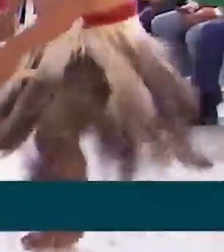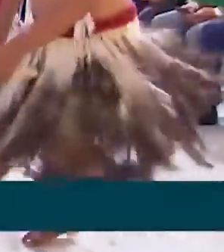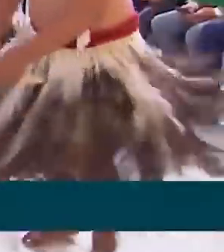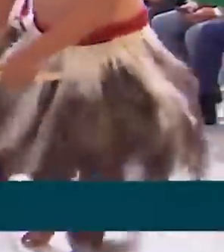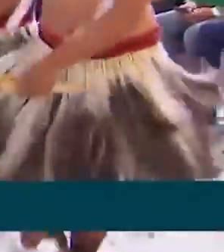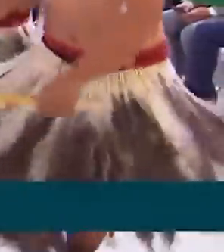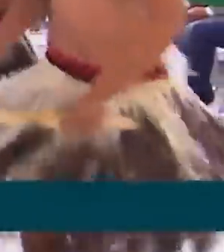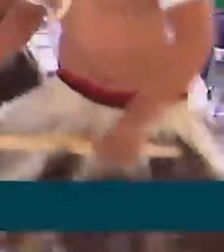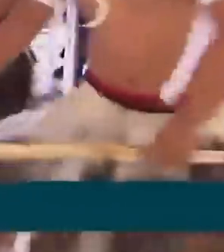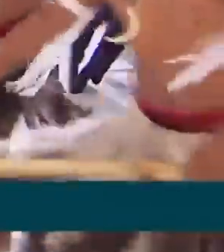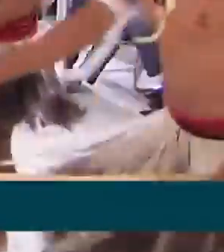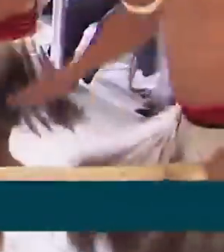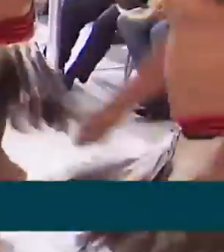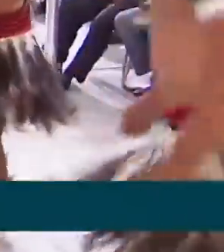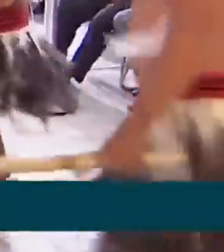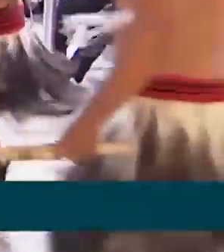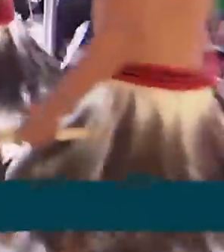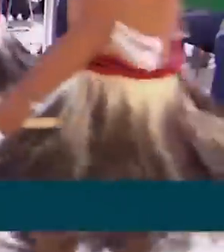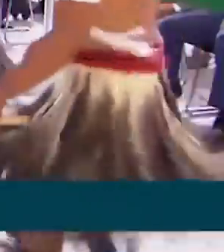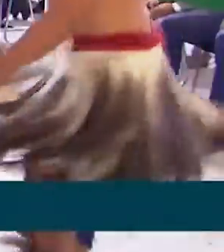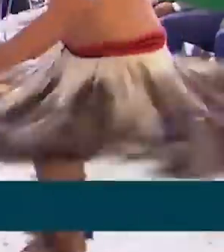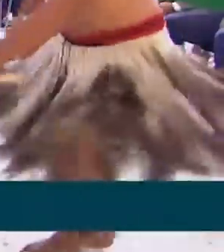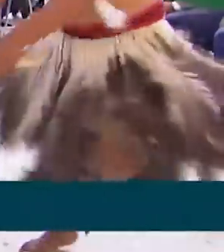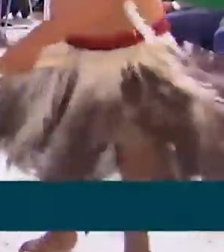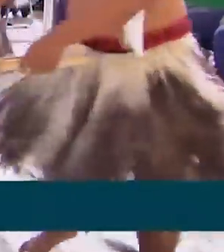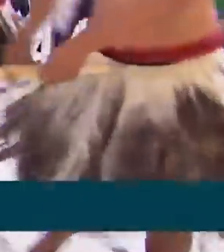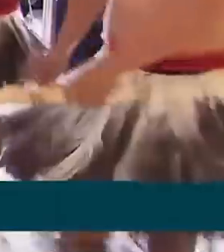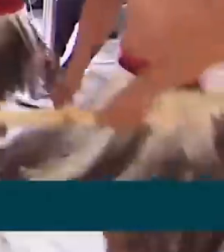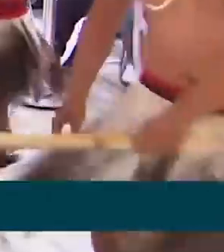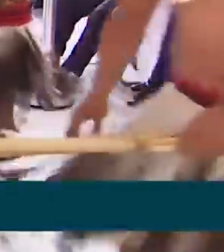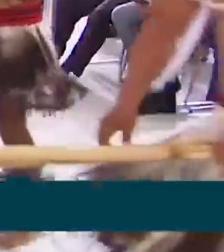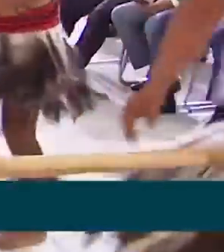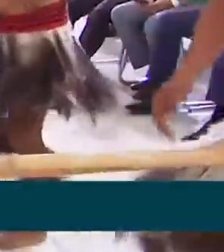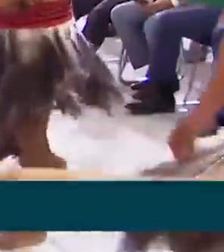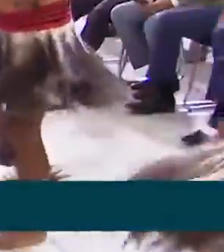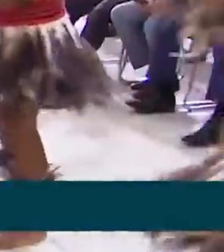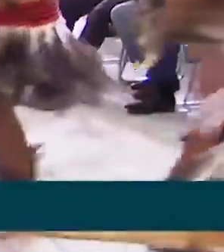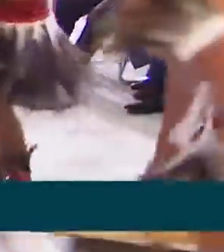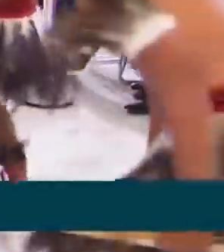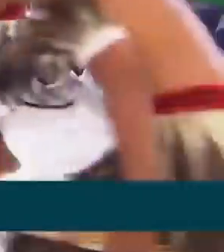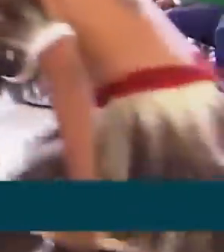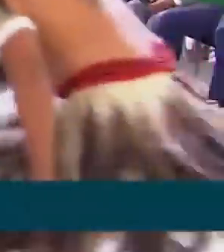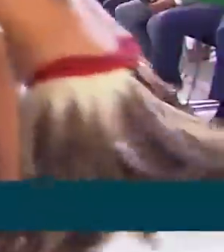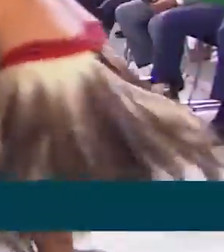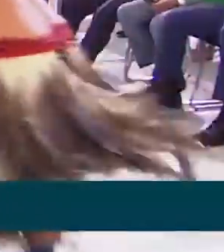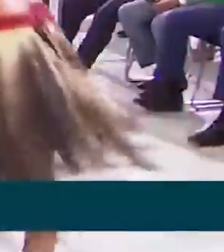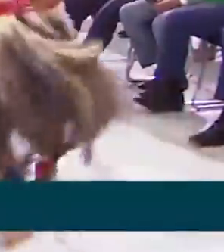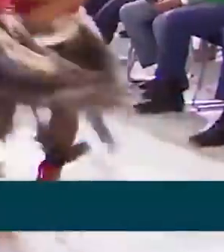Ah!